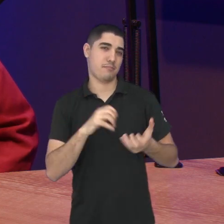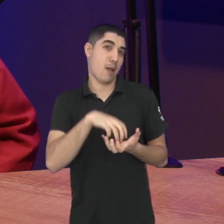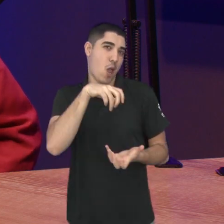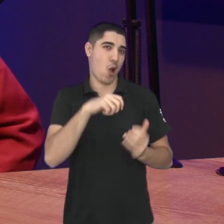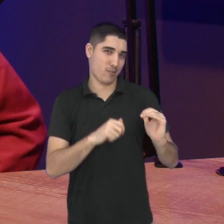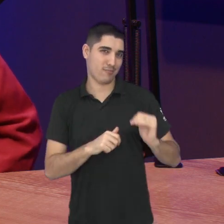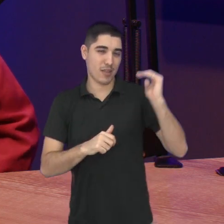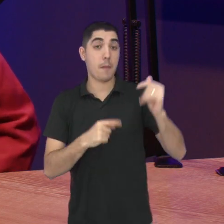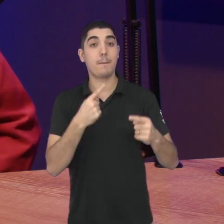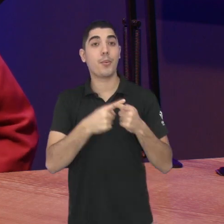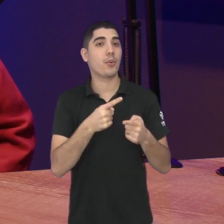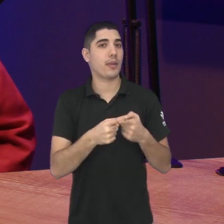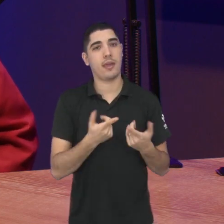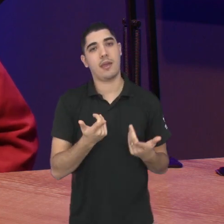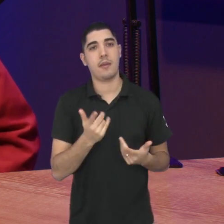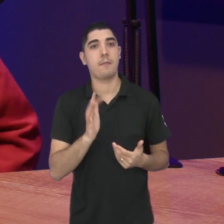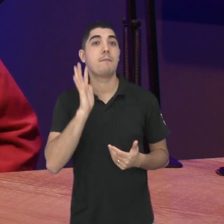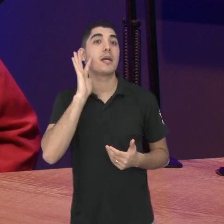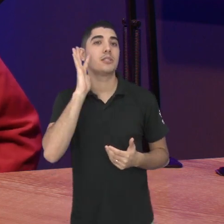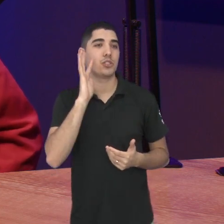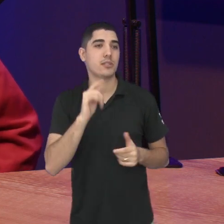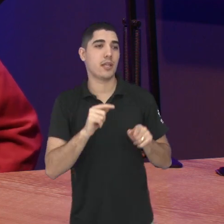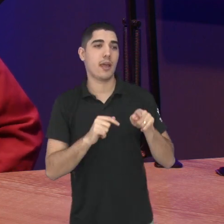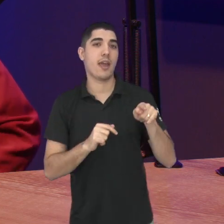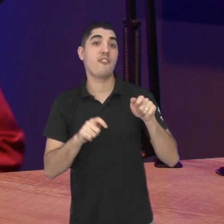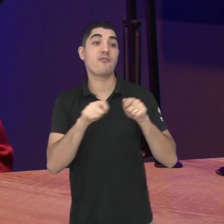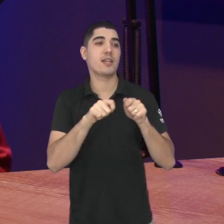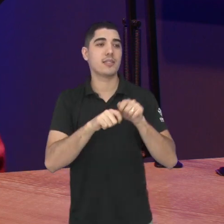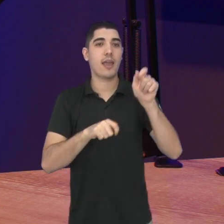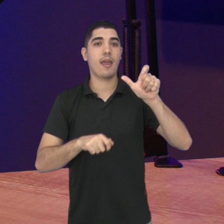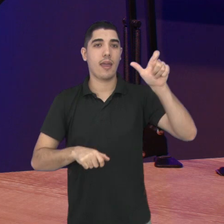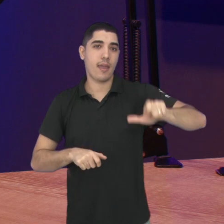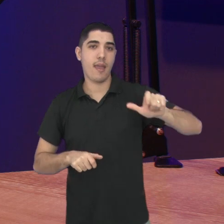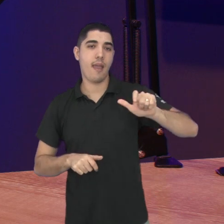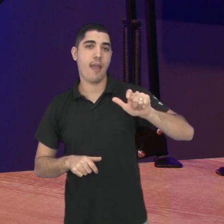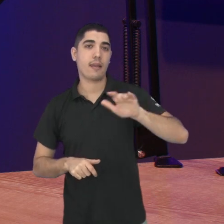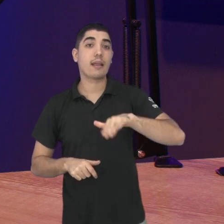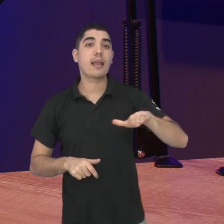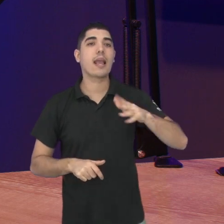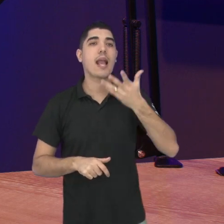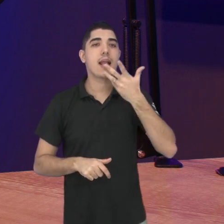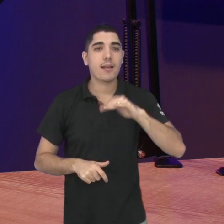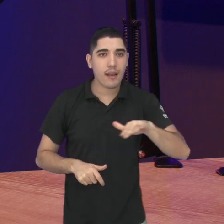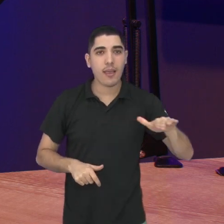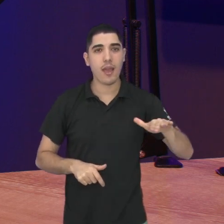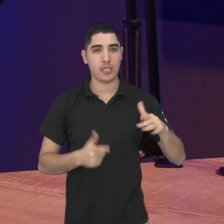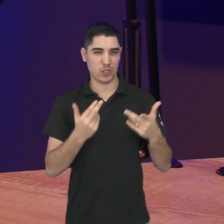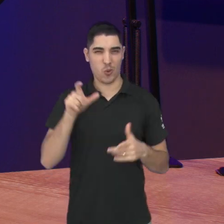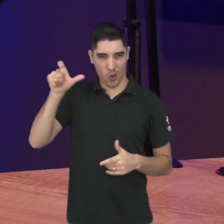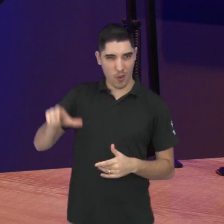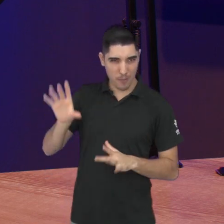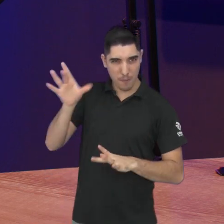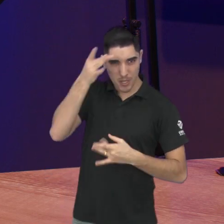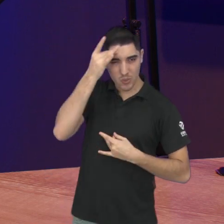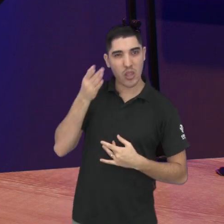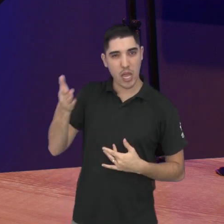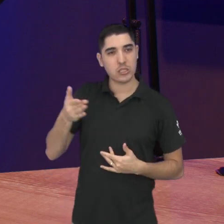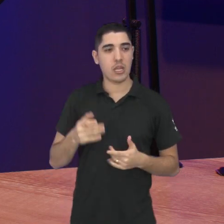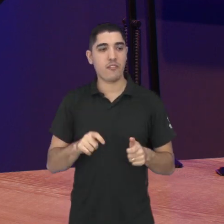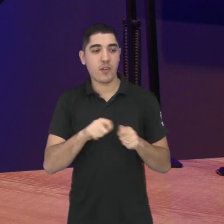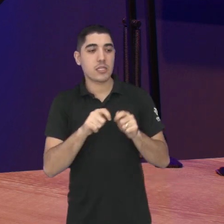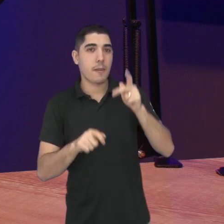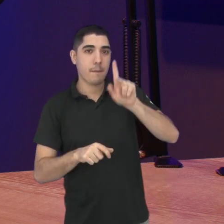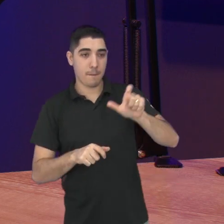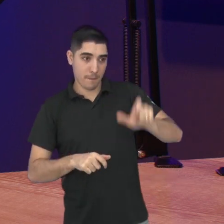porque colocar crianças nessa série, né, colocar uma criança no personagem da Daenerys, ou até mesmo colocar